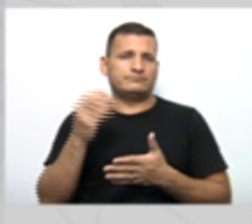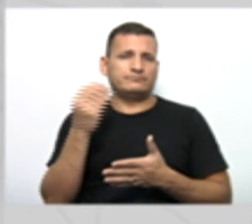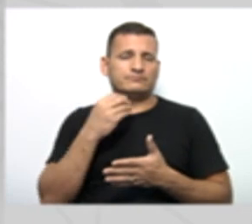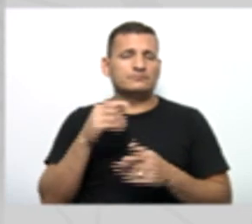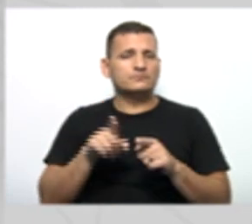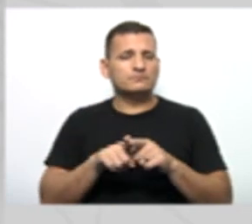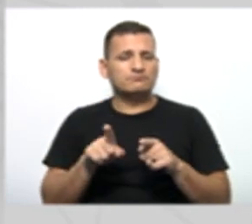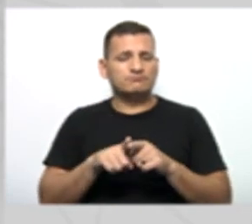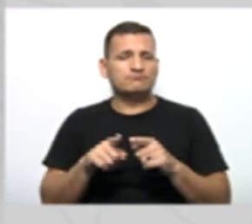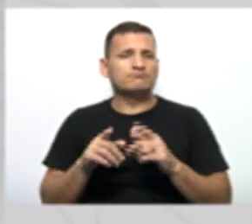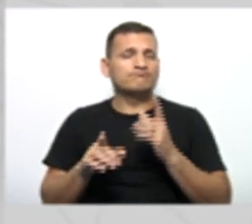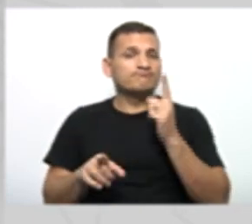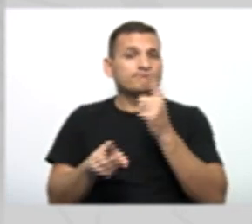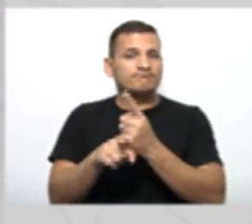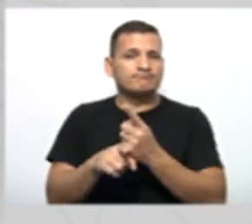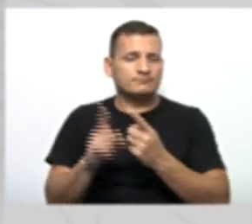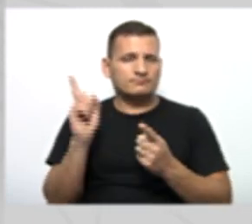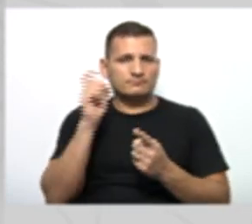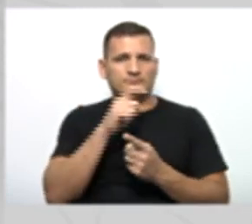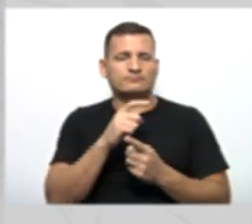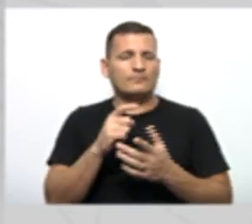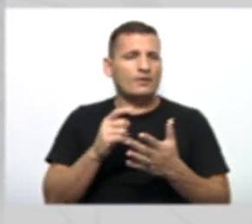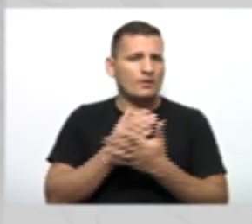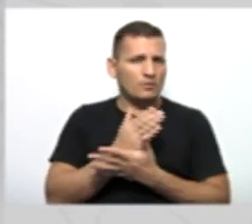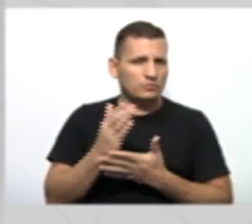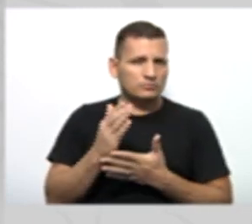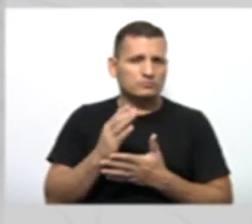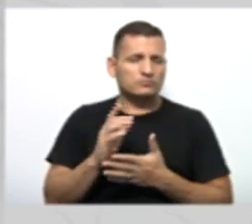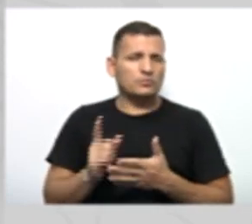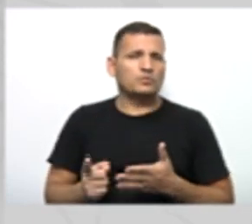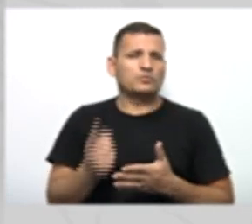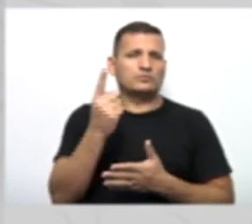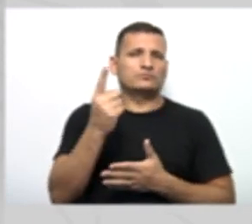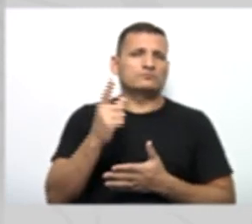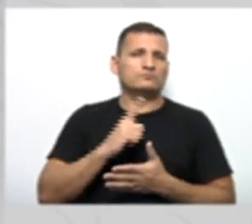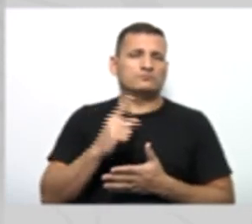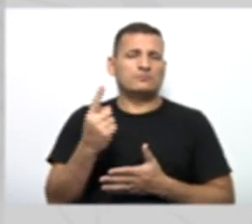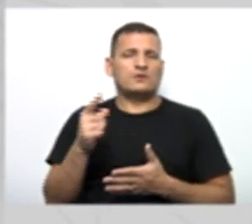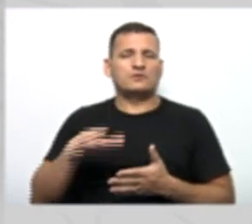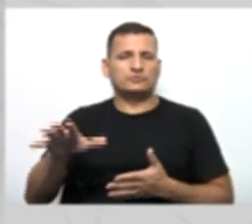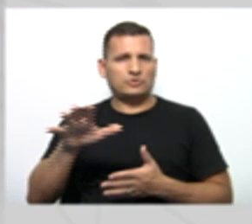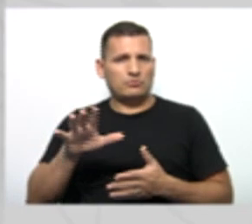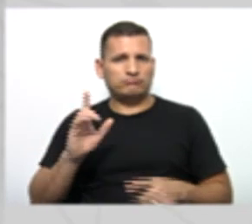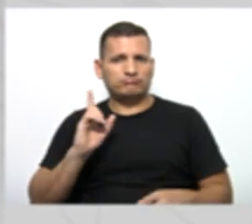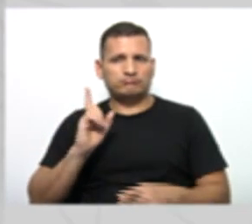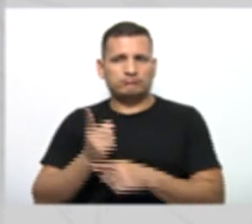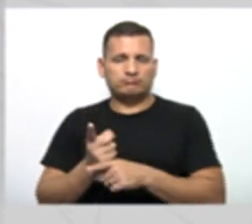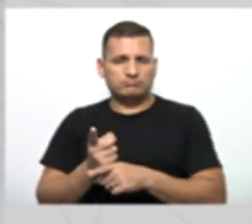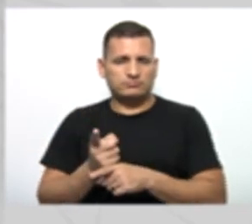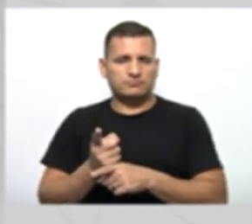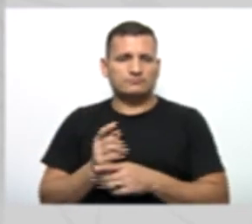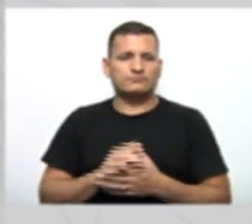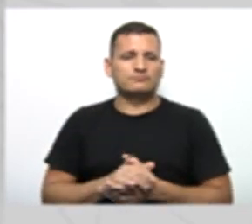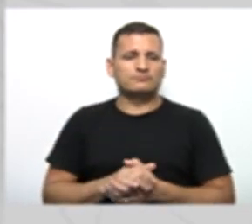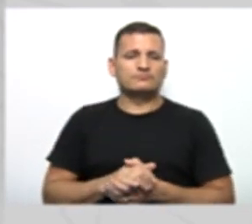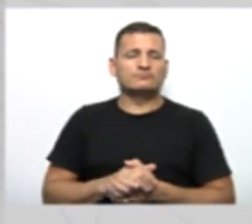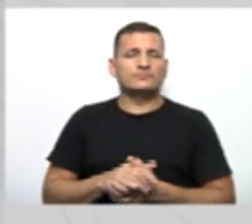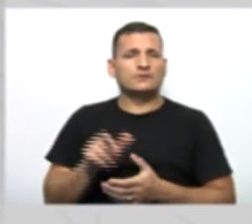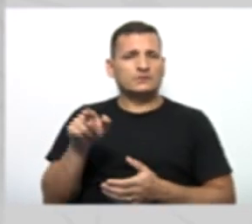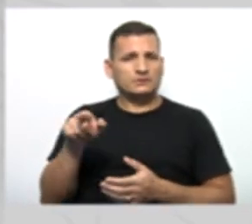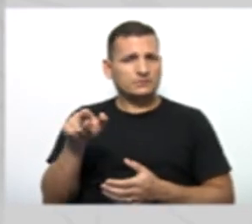encontrados. Alguns ecossistemas podem ser até únicos, só são encontrados em uma única região. Esses ecossistemas devem